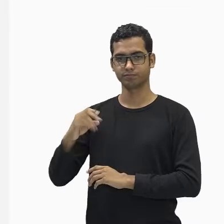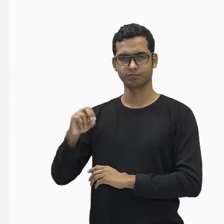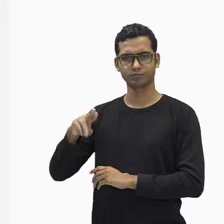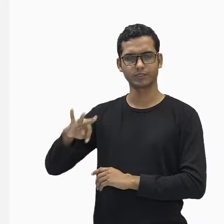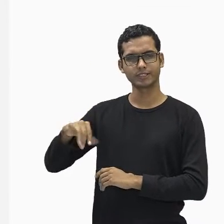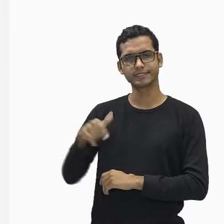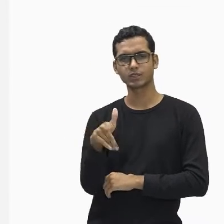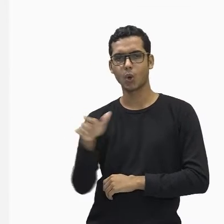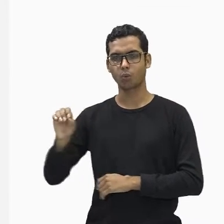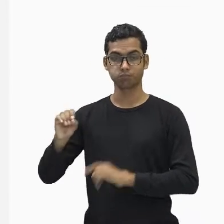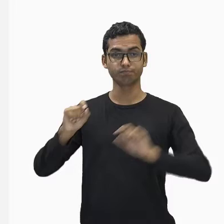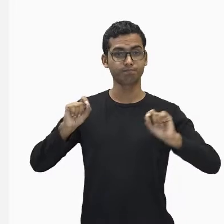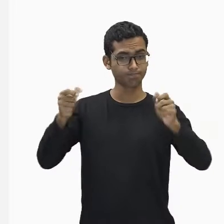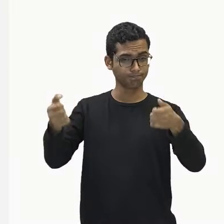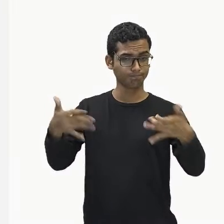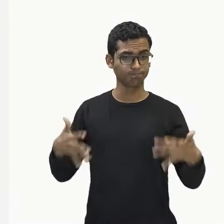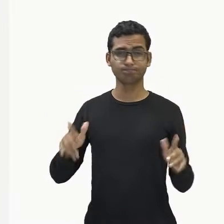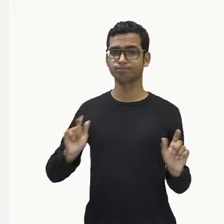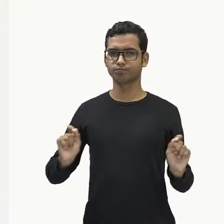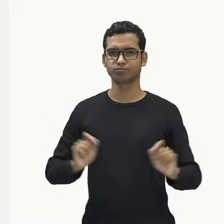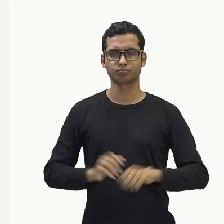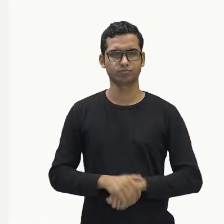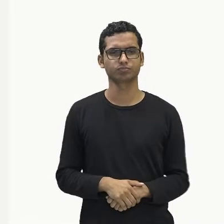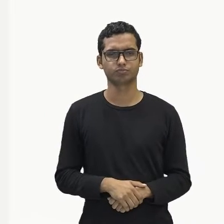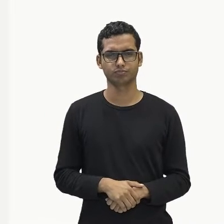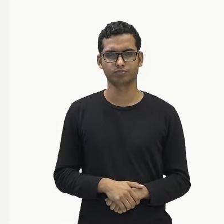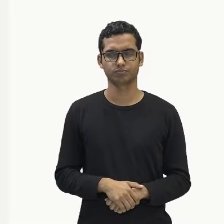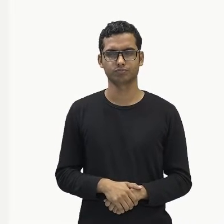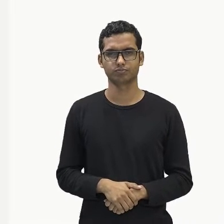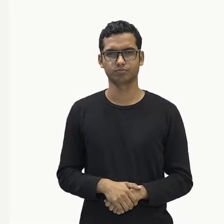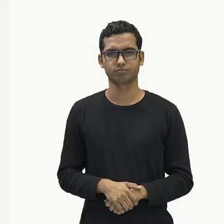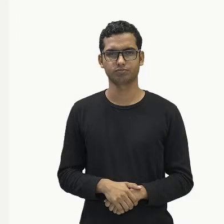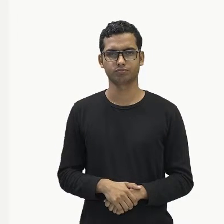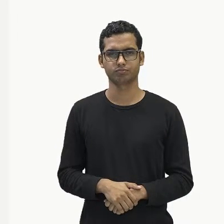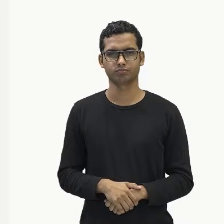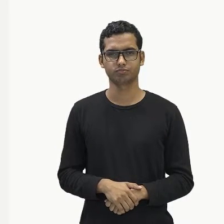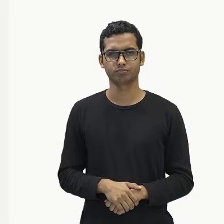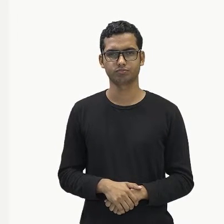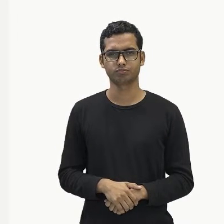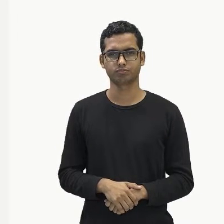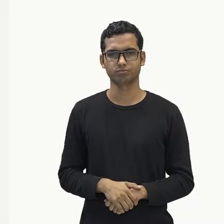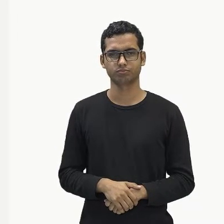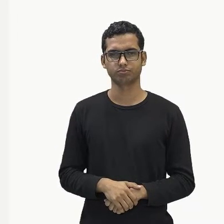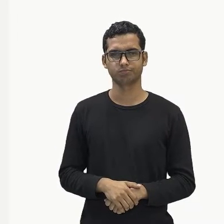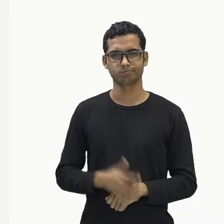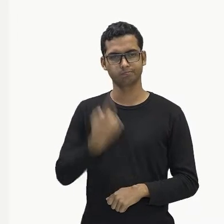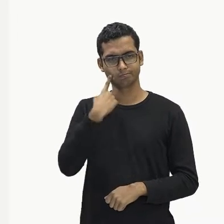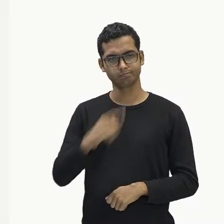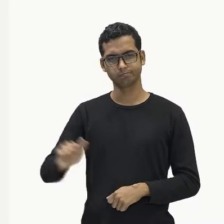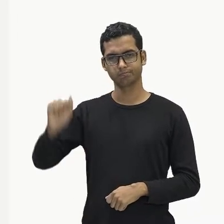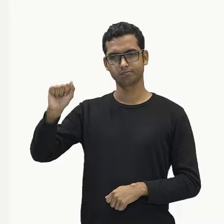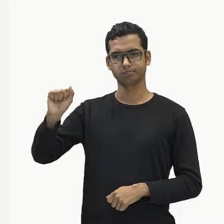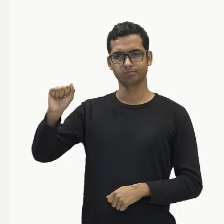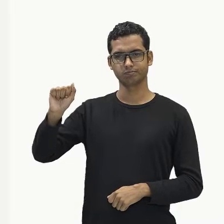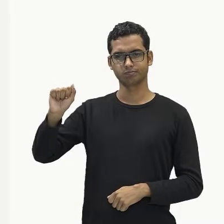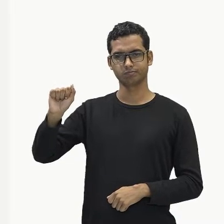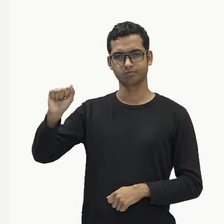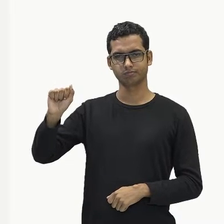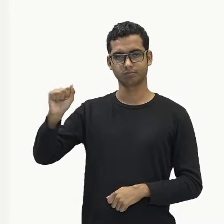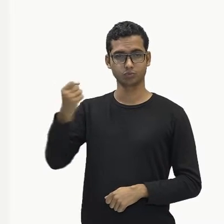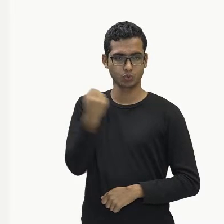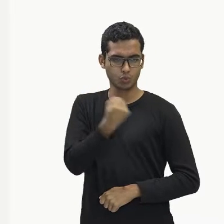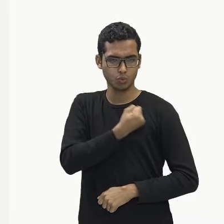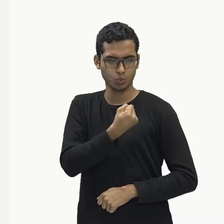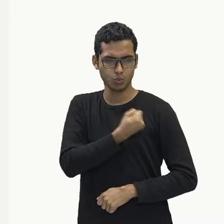potenciação que nos diz o seguinte: seja A, tá? Um